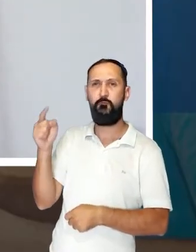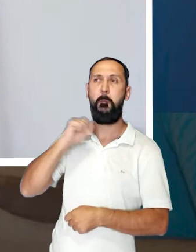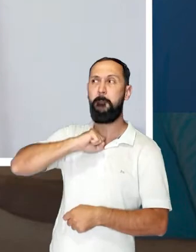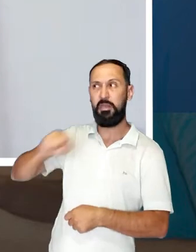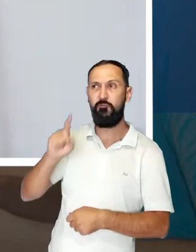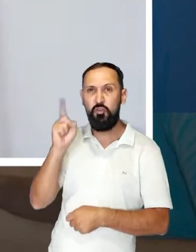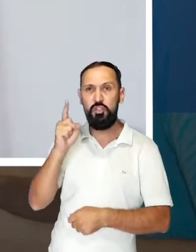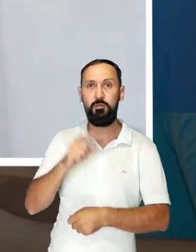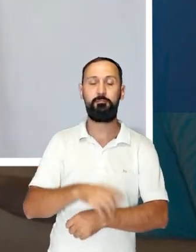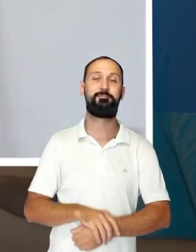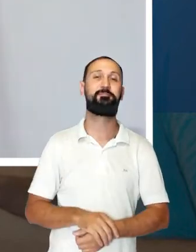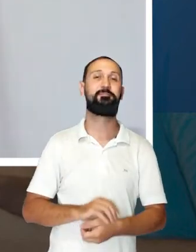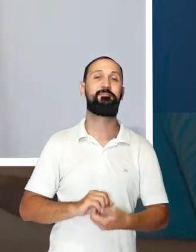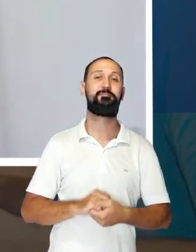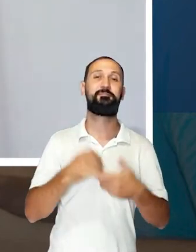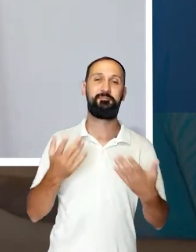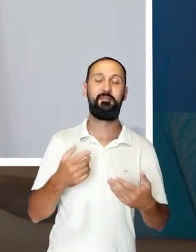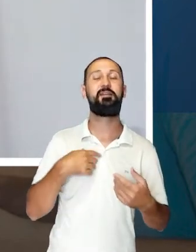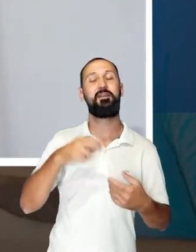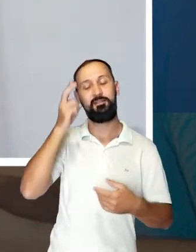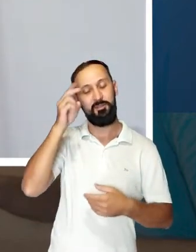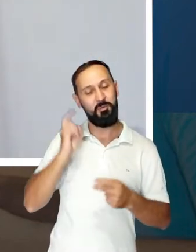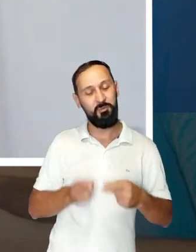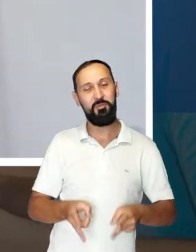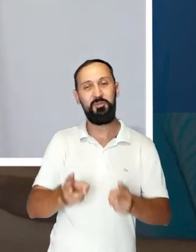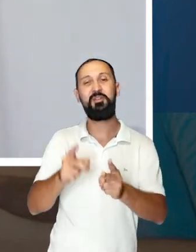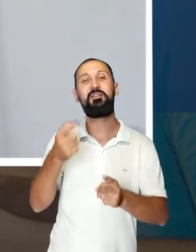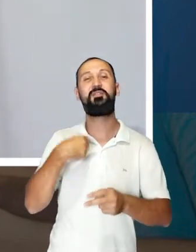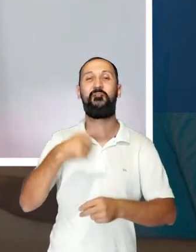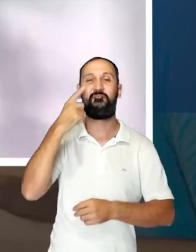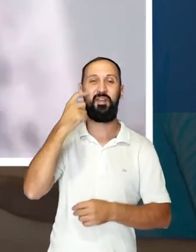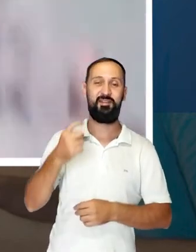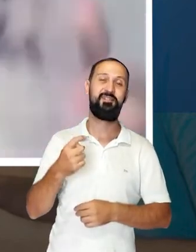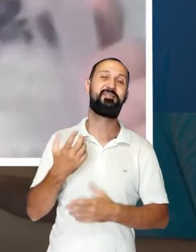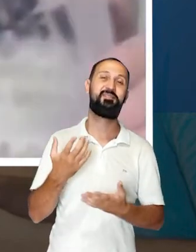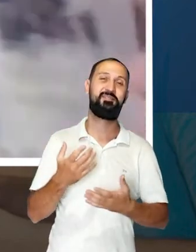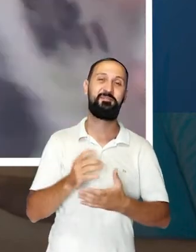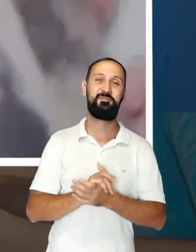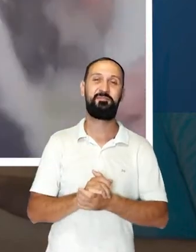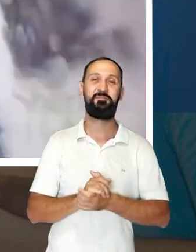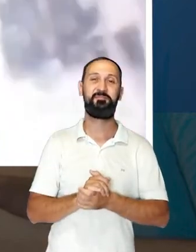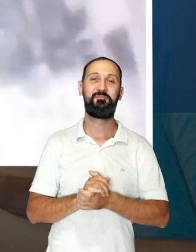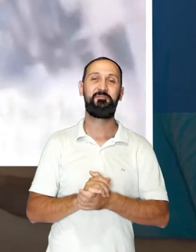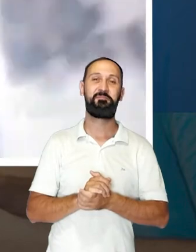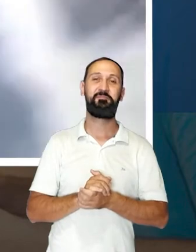o doutor de morte. Bem, tem muito mais. Quem tiver interesse,